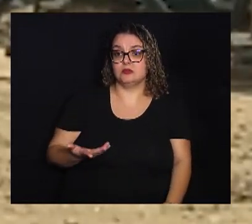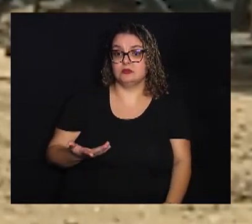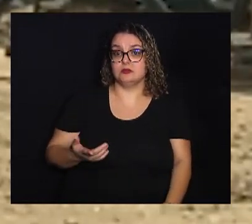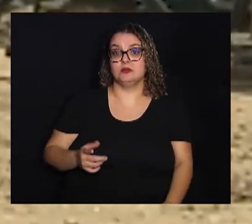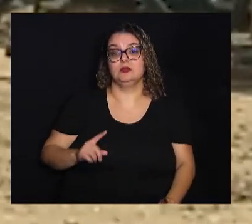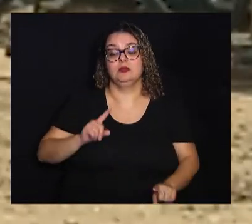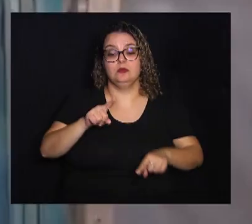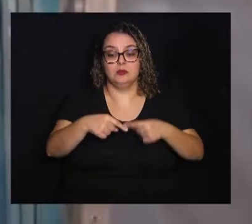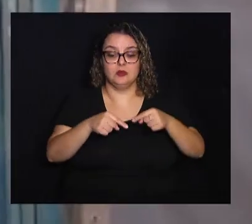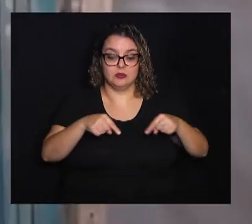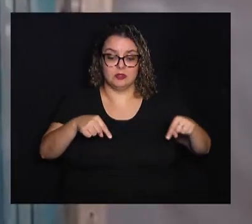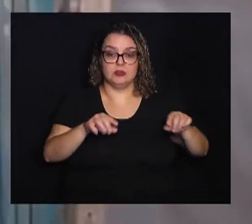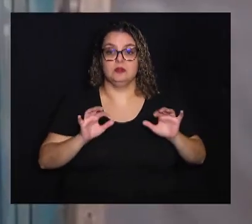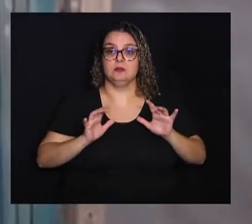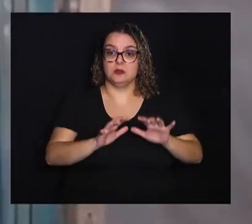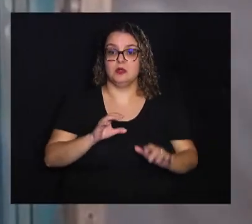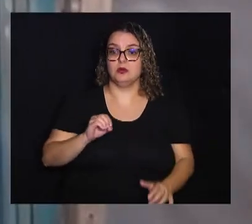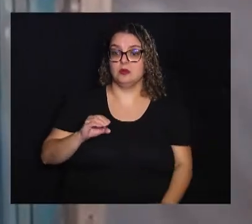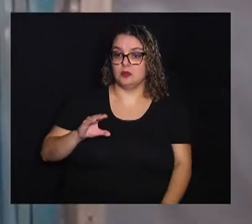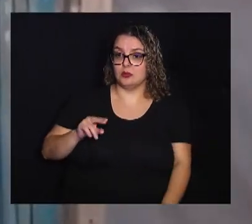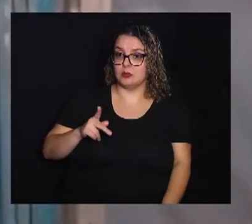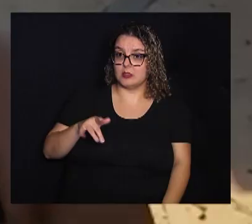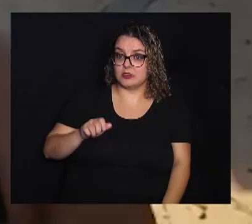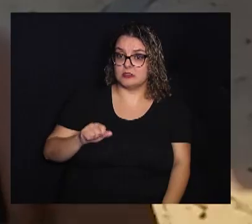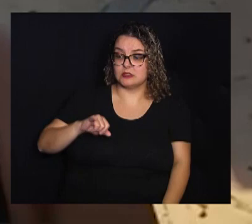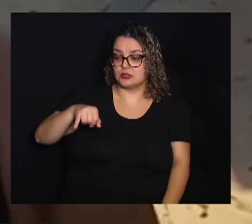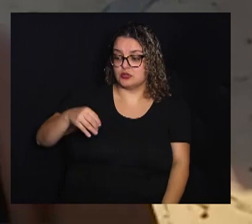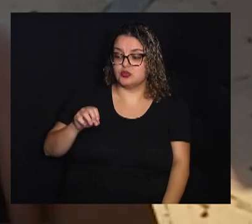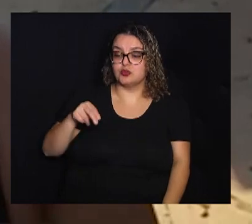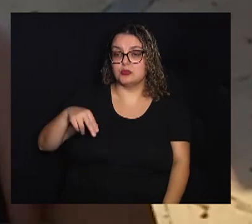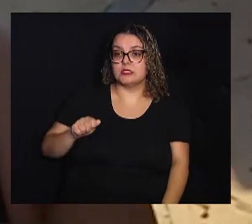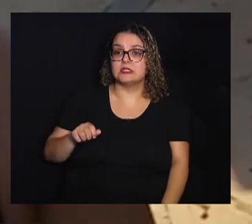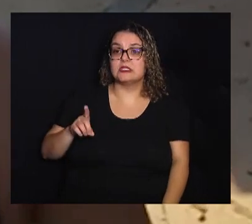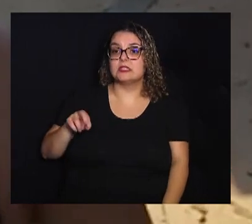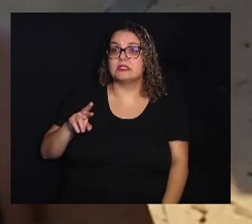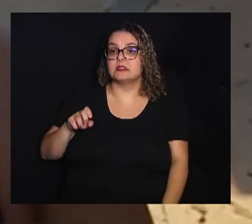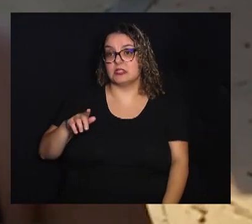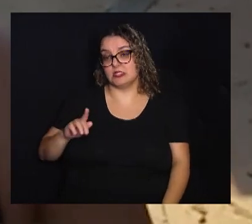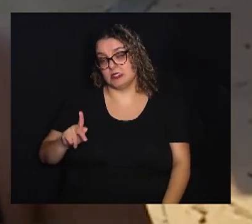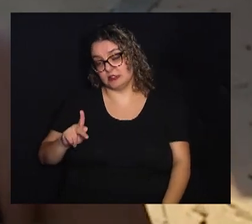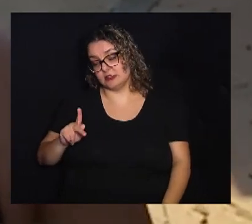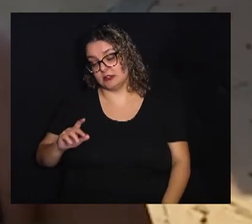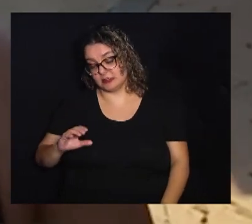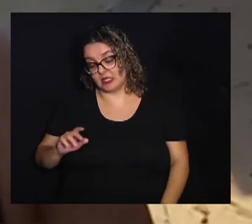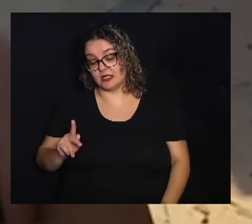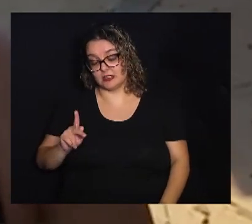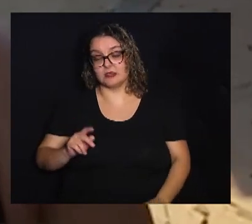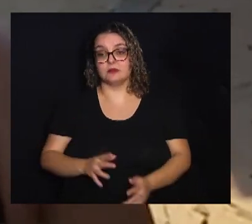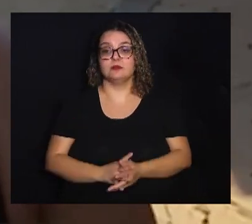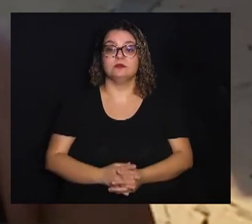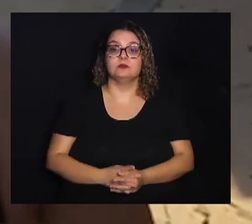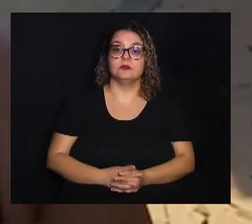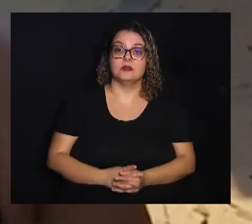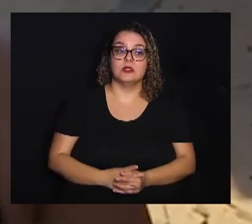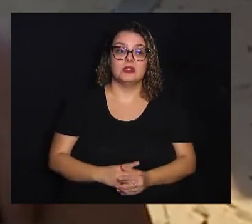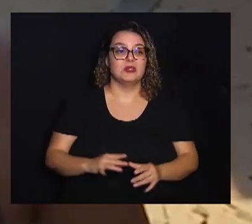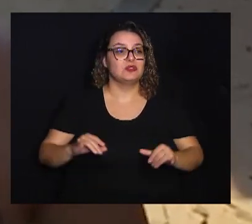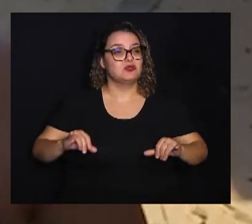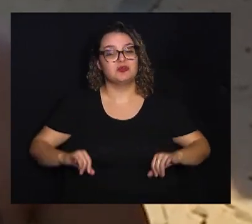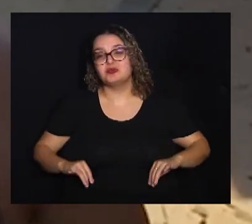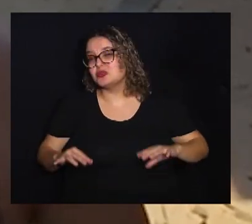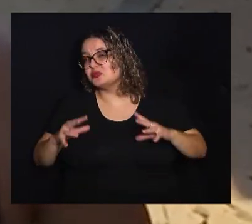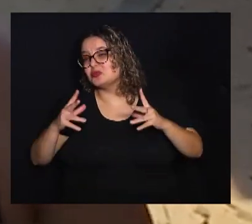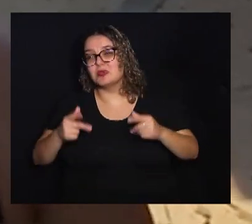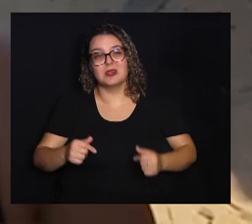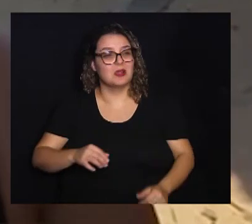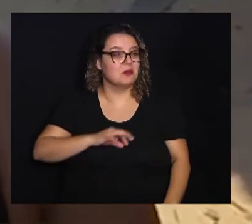outra ocupação, chamada Joana d'Arc. E enfim, sofremos tudo isso, e a